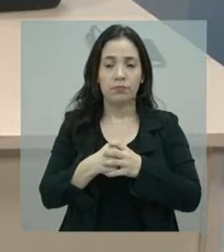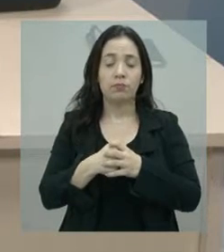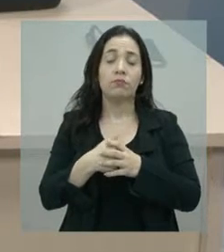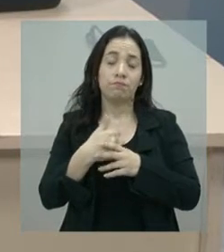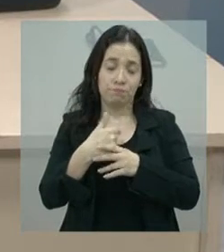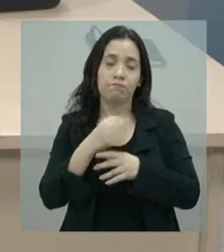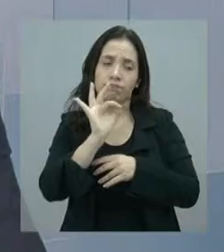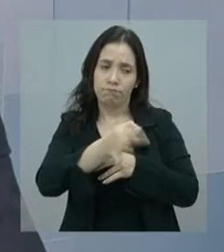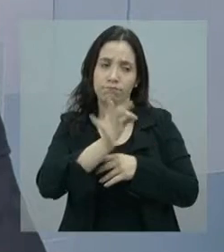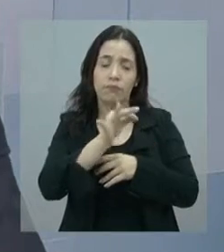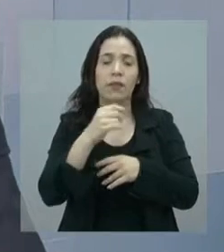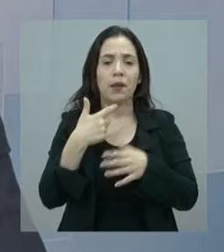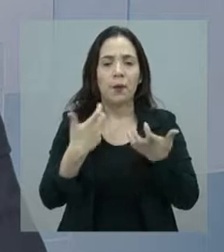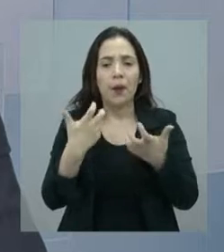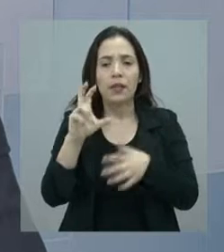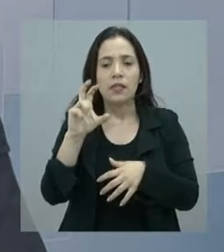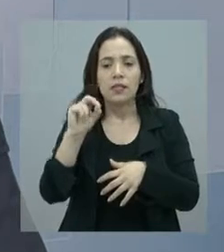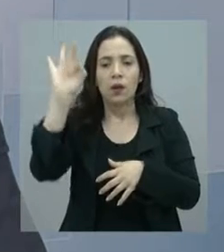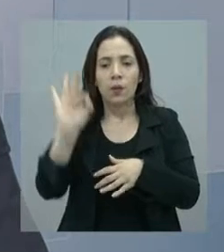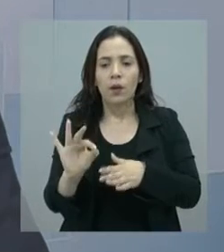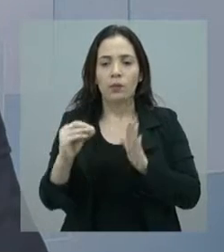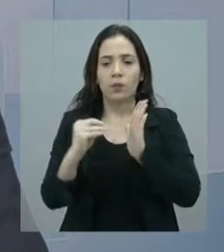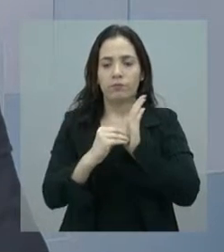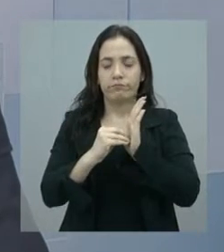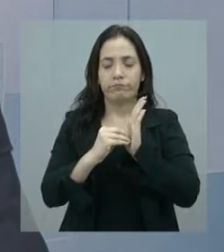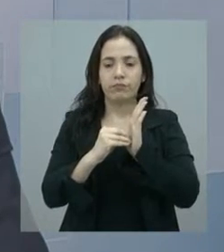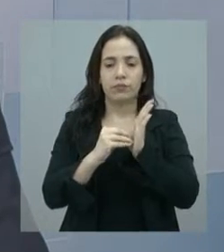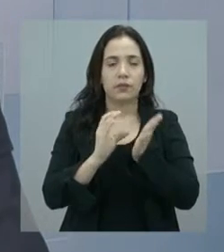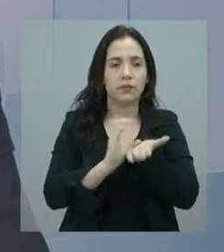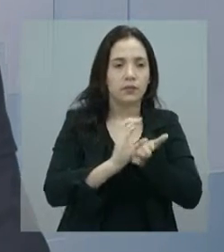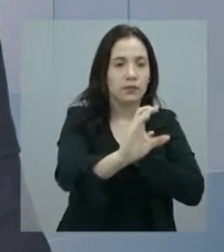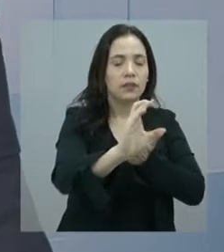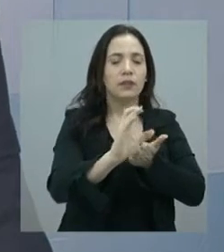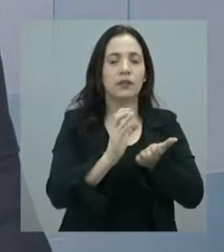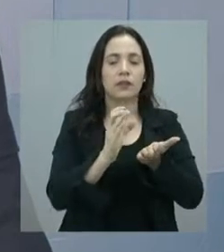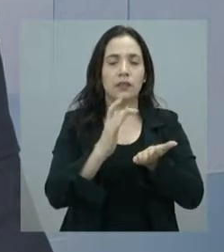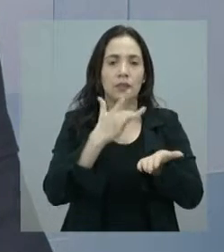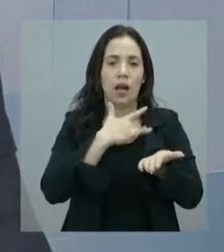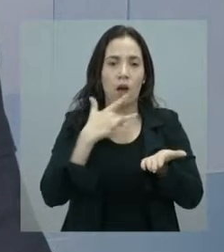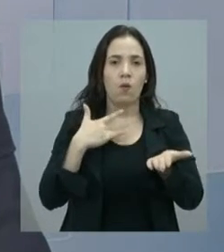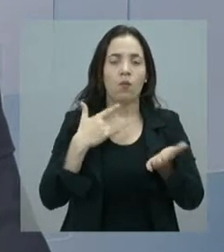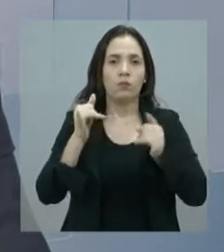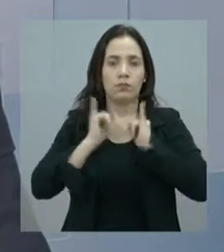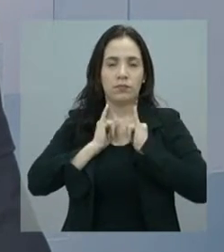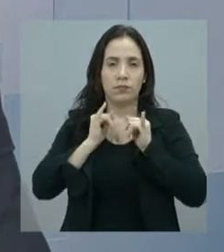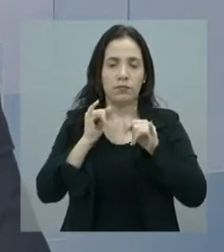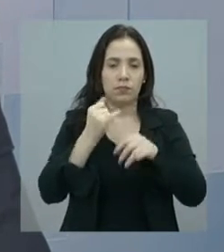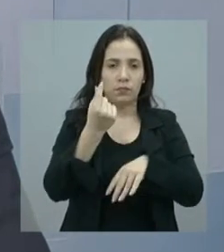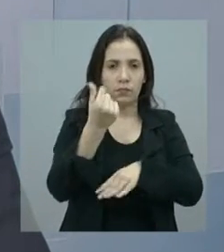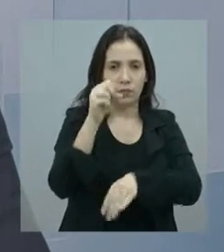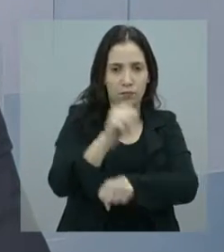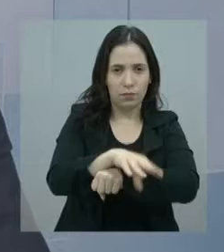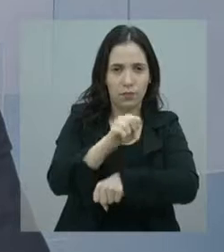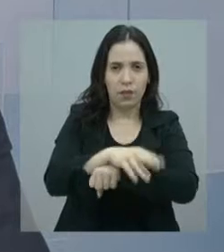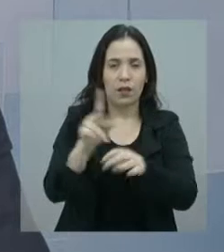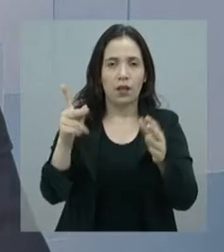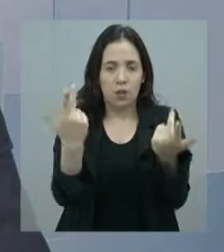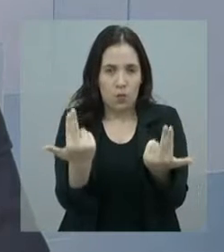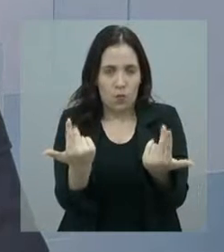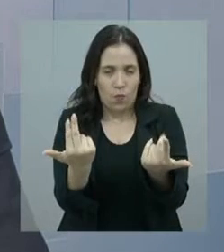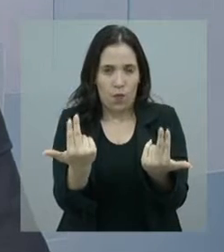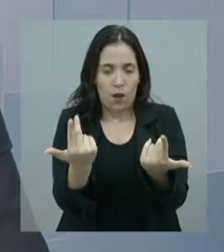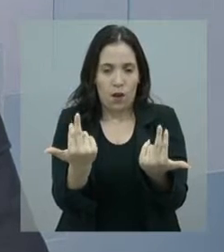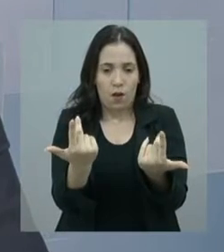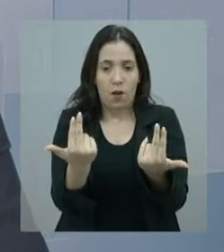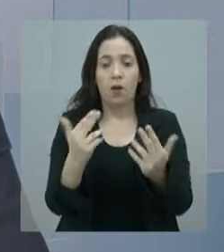tinha a pretensão que 50% fossem pelo menos para a saúde e para a assistência, né? Que é o mesmo Fundo Nacional, né? Do financiamento da assistência,